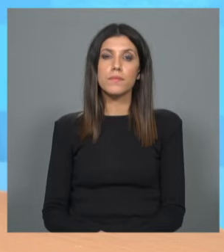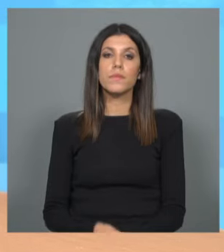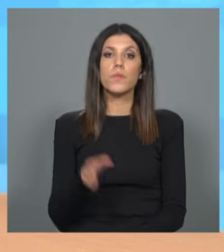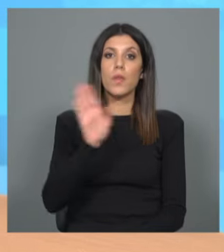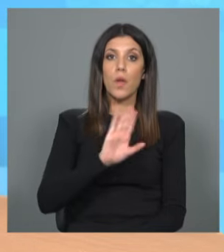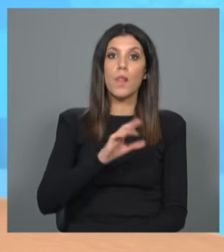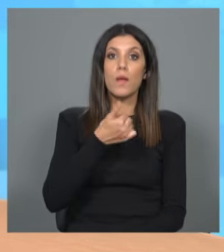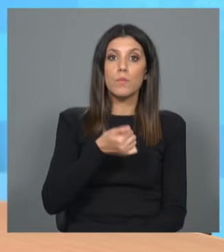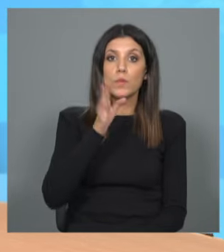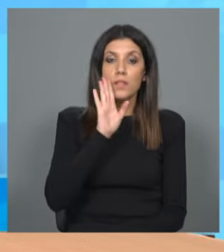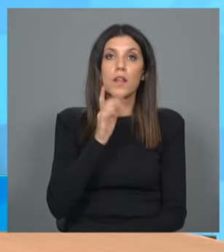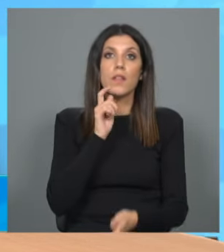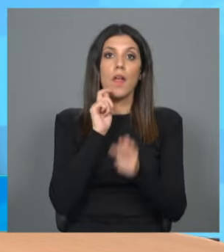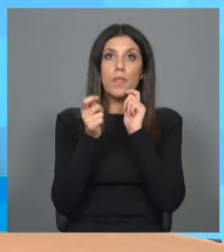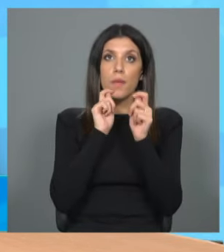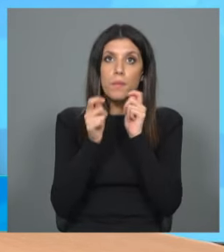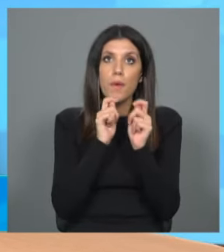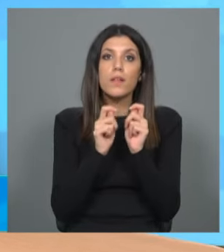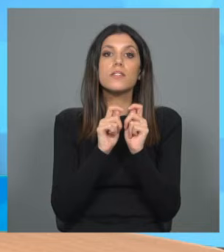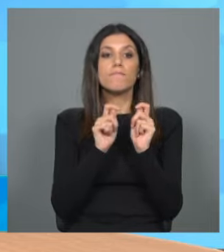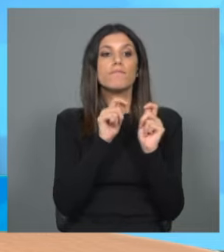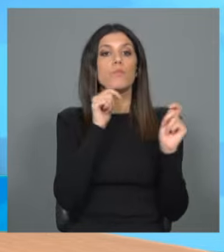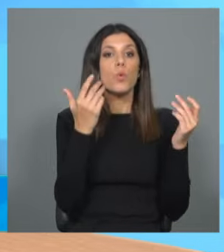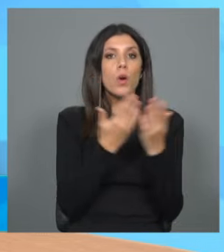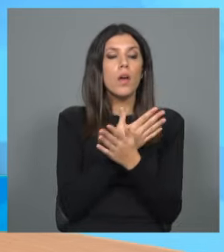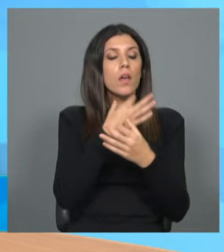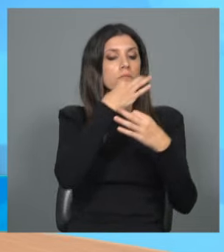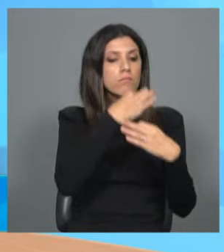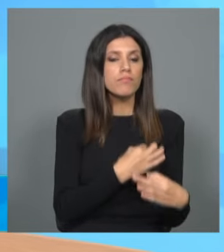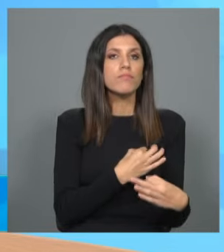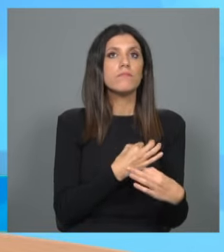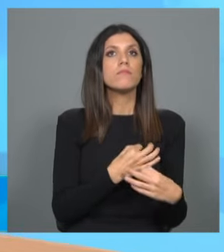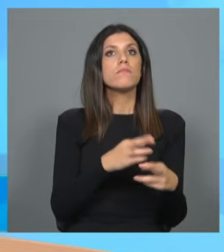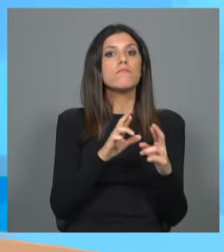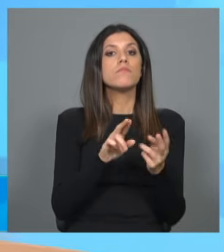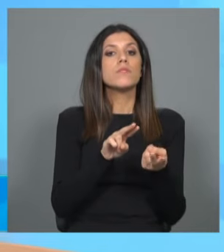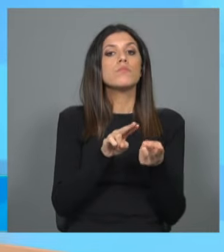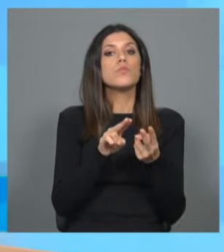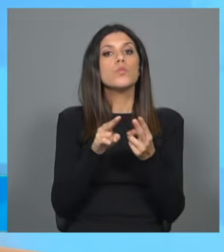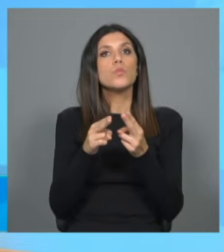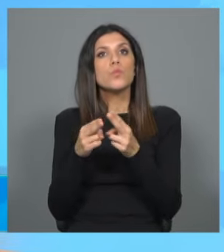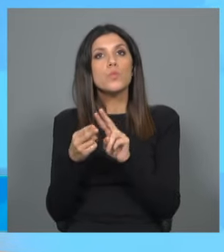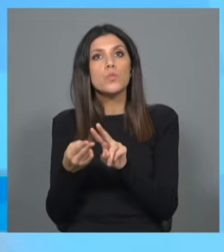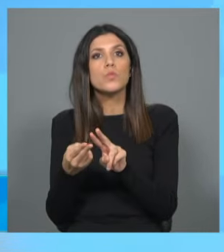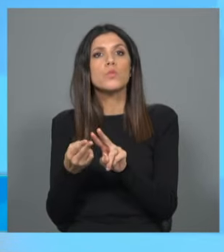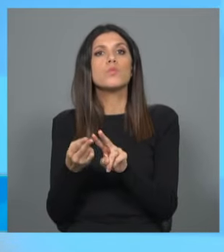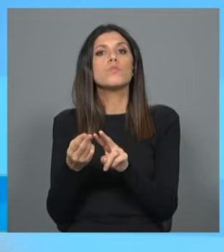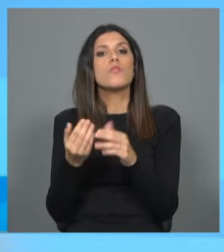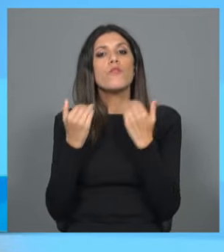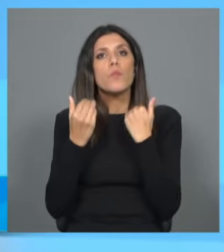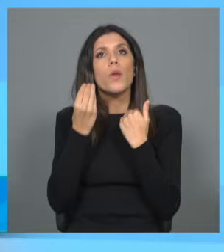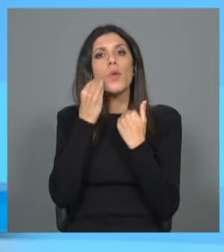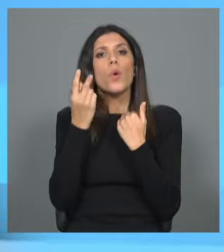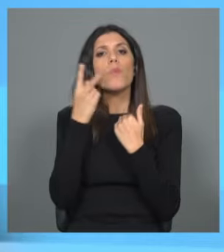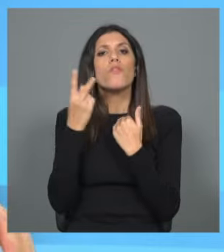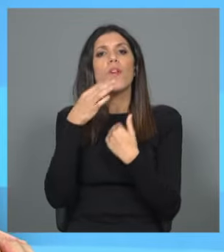Olá, muito boa tarde. O debate sobre morrer com dignidade espera ser transformado na possibilidade de ser informado sobre como viver com